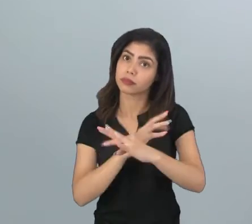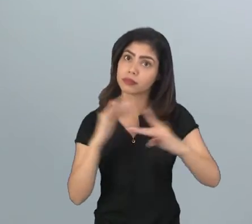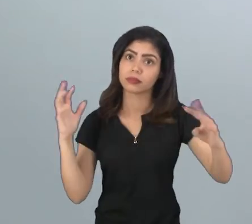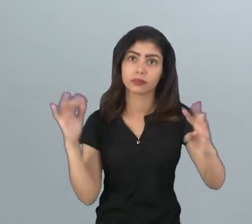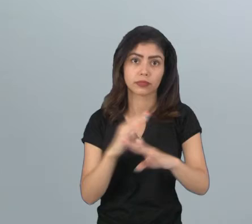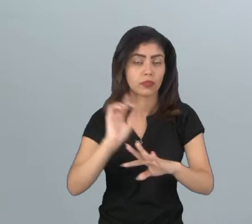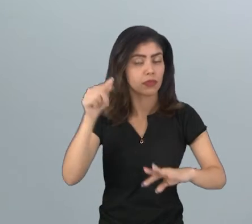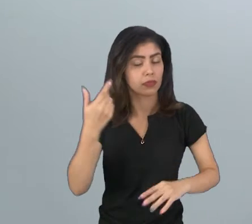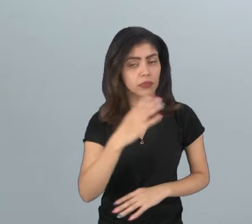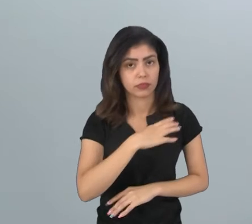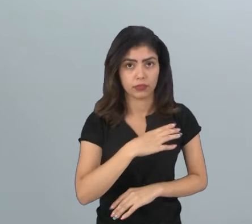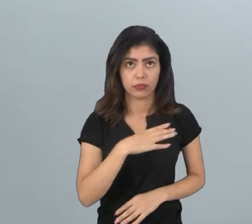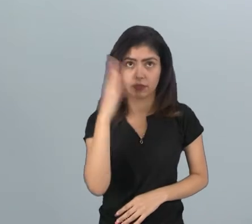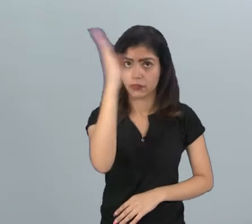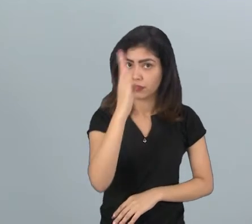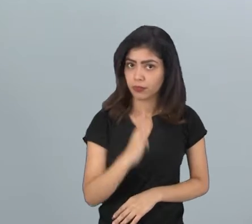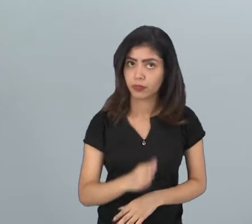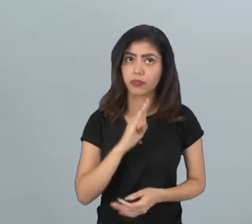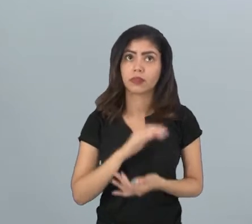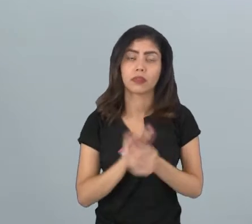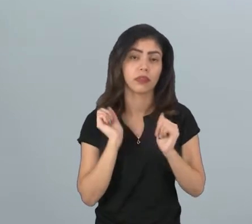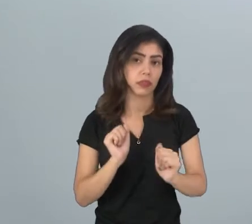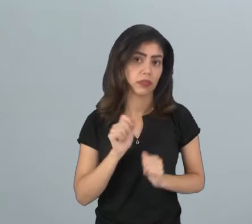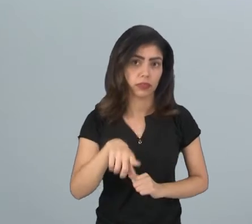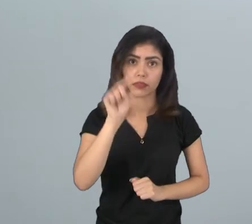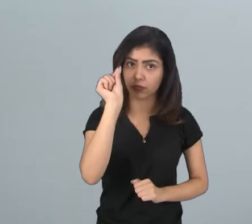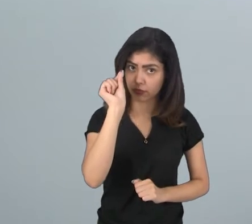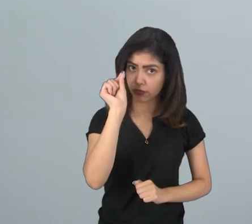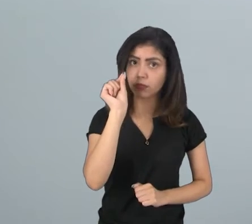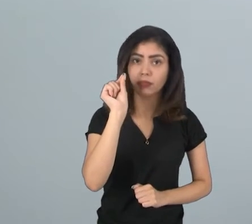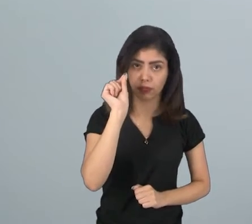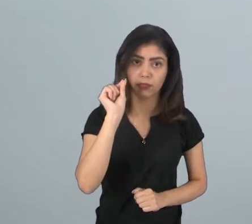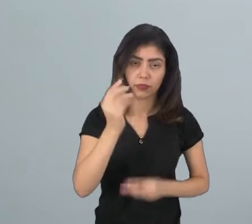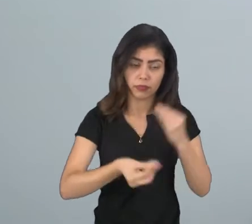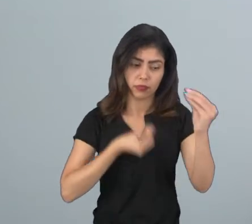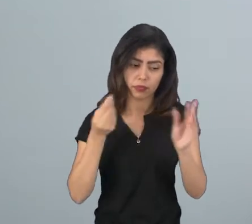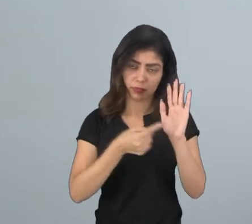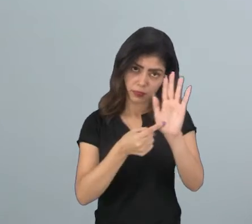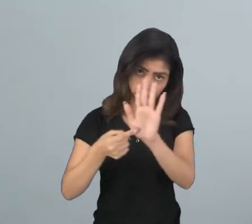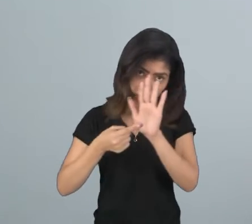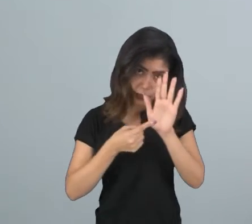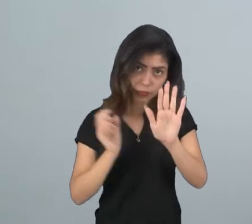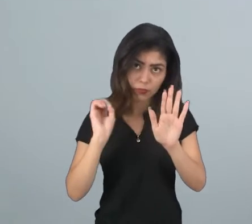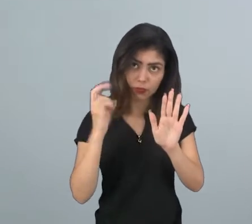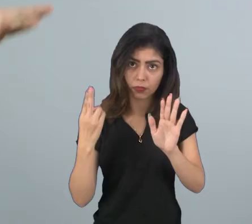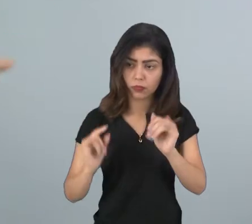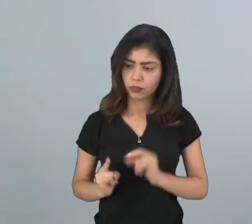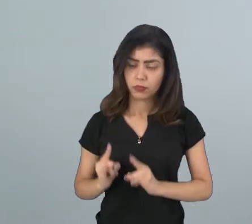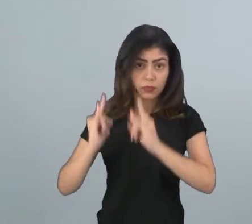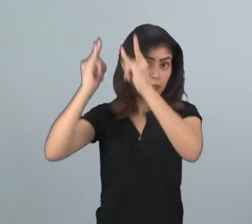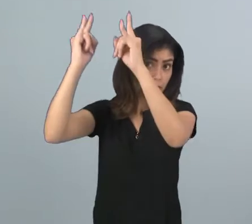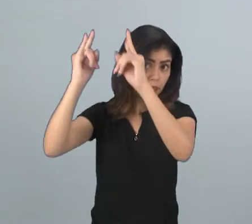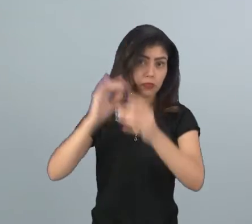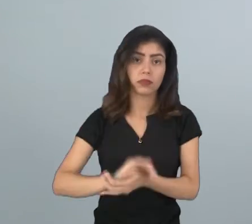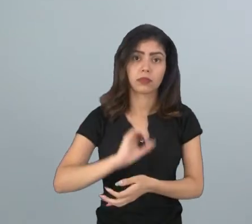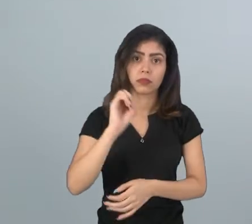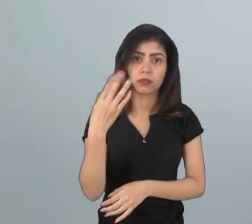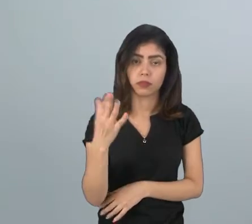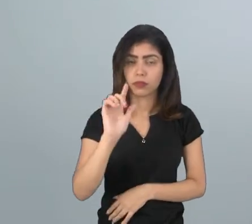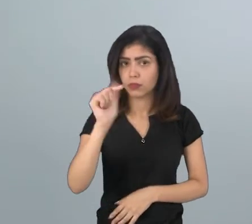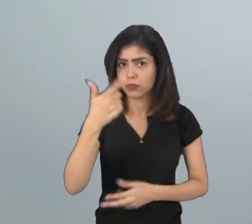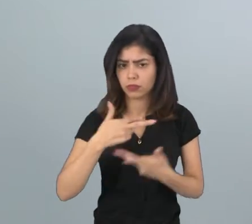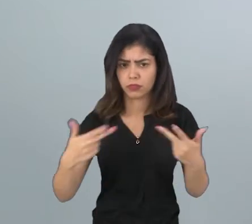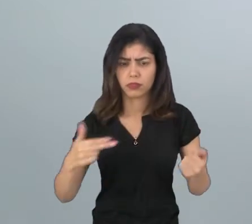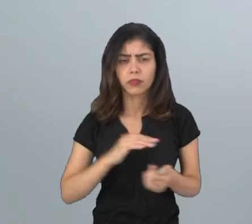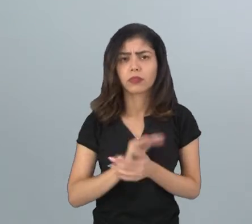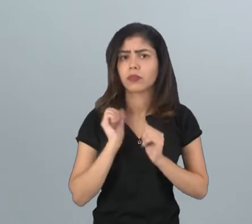Como qualquer outra cidade do Brasil, que você pode escolher um prédio como referência, uma torre, uma antena de televisão, qualquer